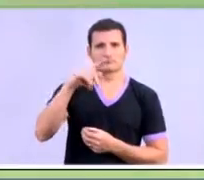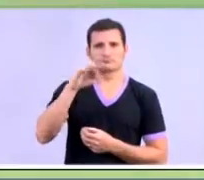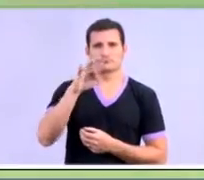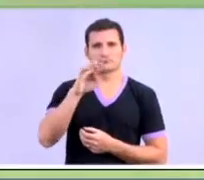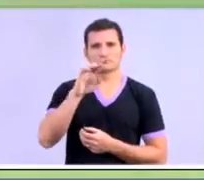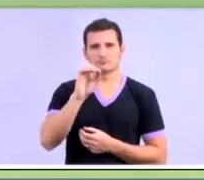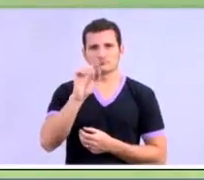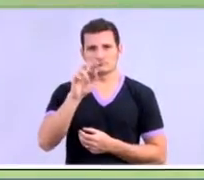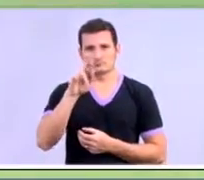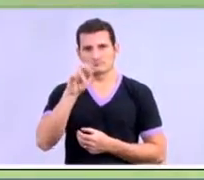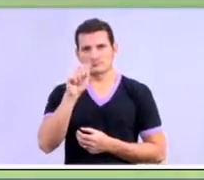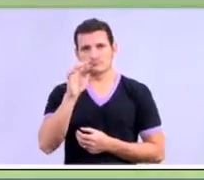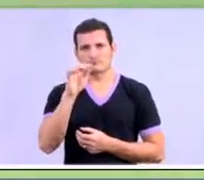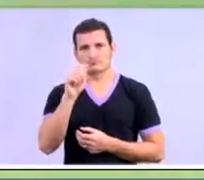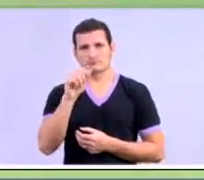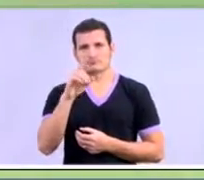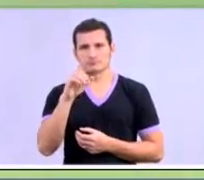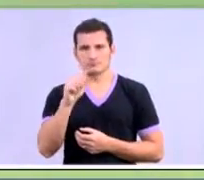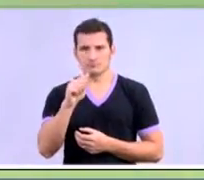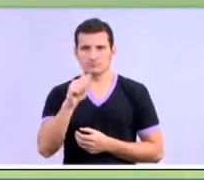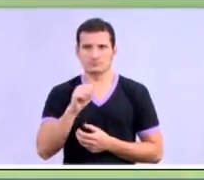um outro que é o Telnet.